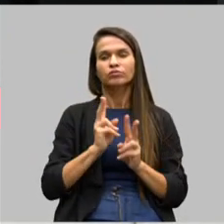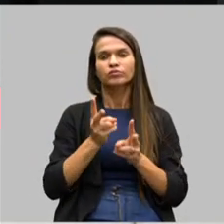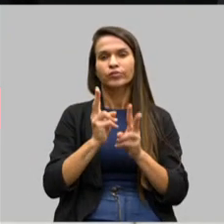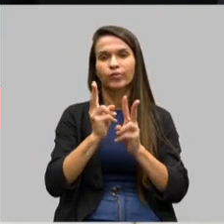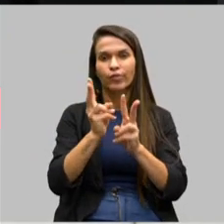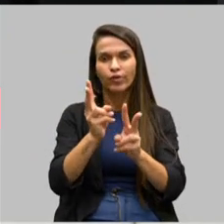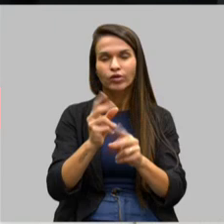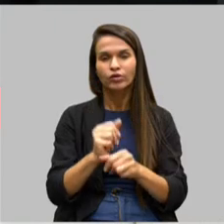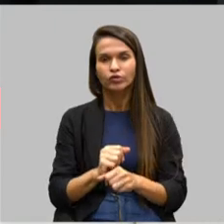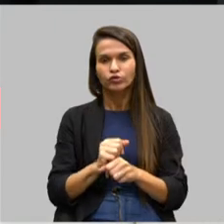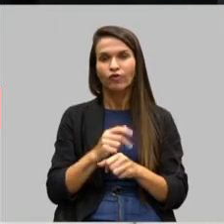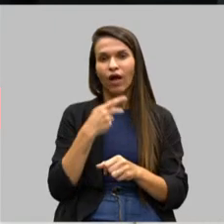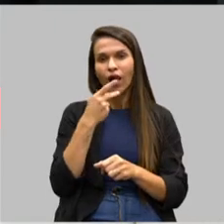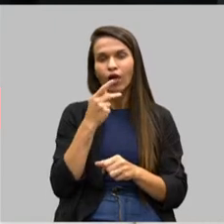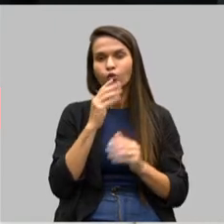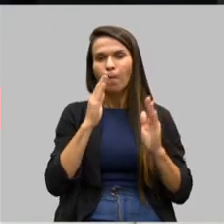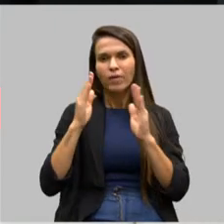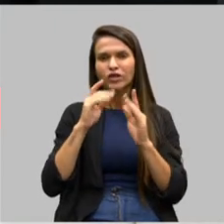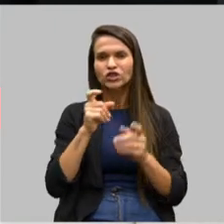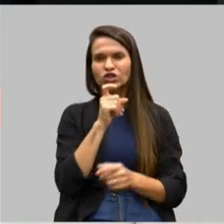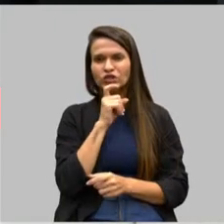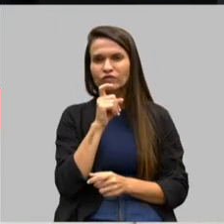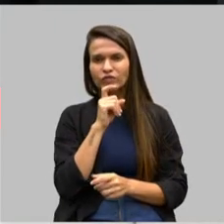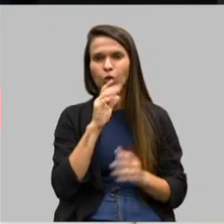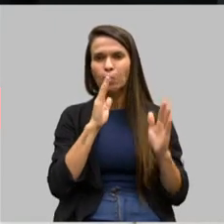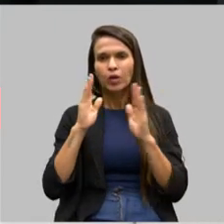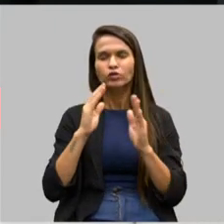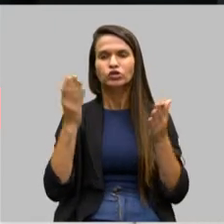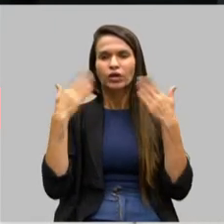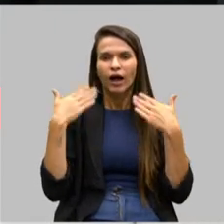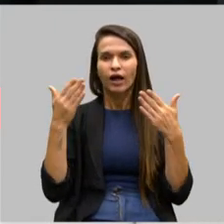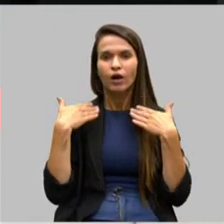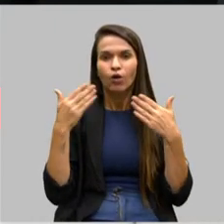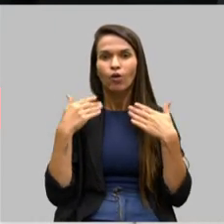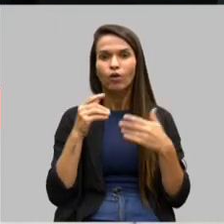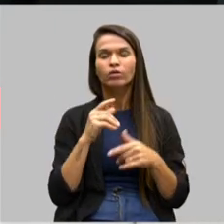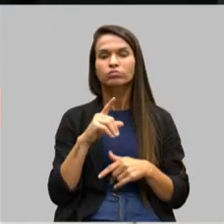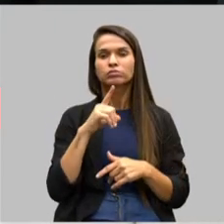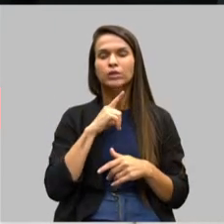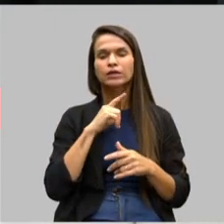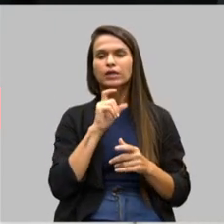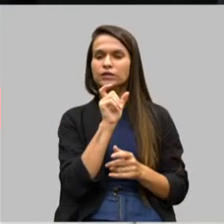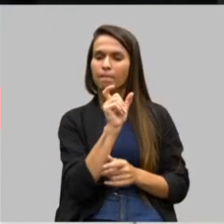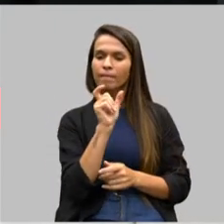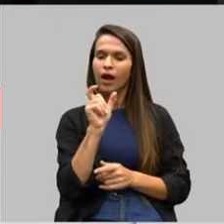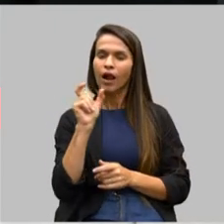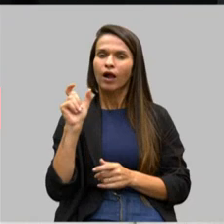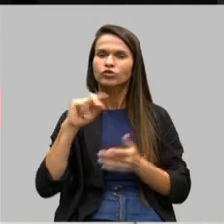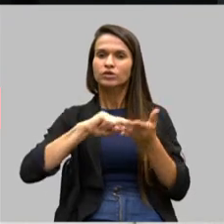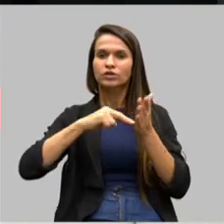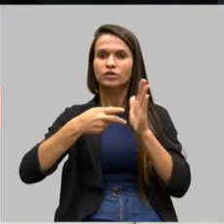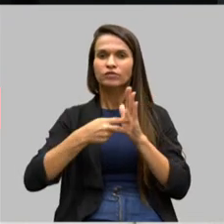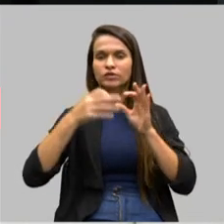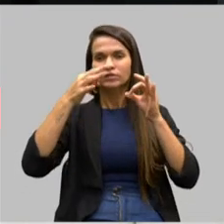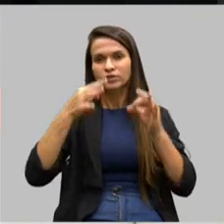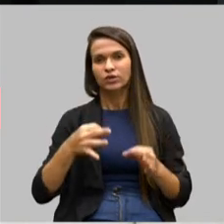de uma onda de frio, uma onda de calor. Então, nós temos que ter essas palavras, o significado